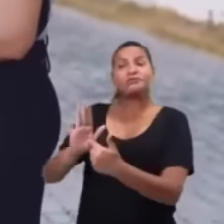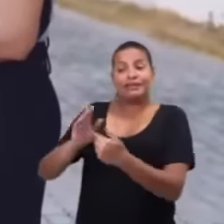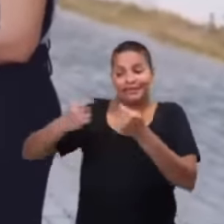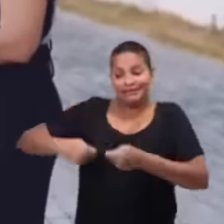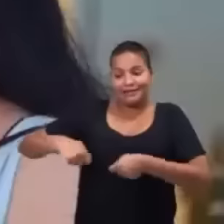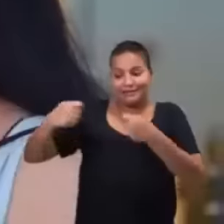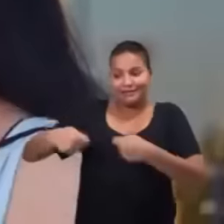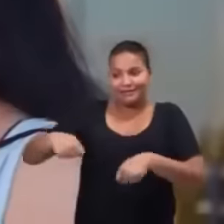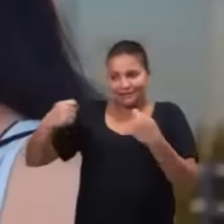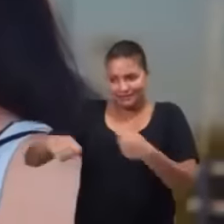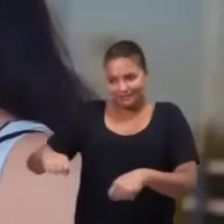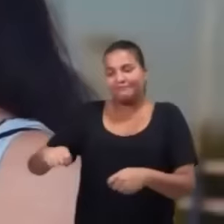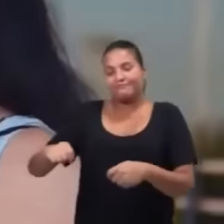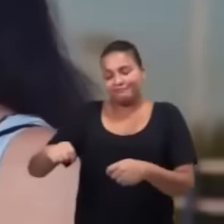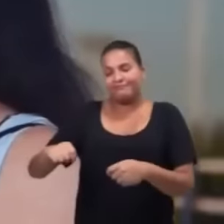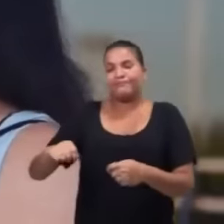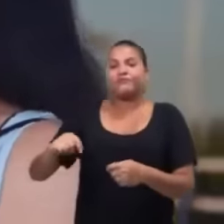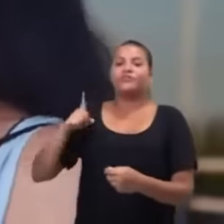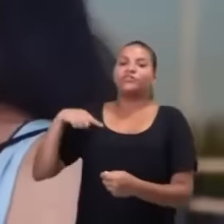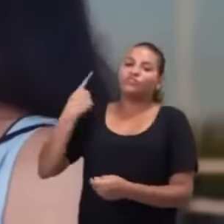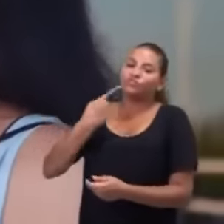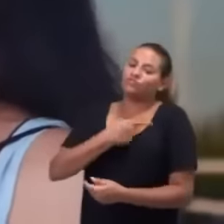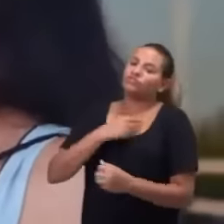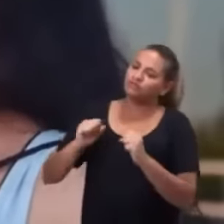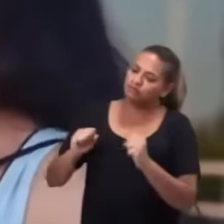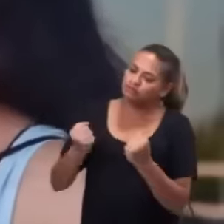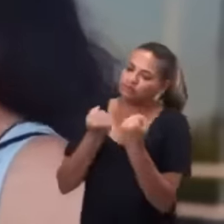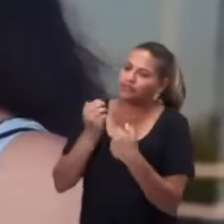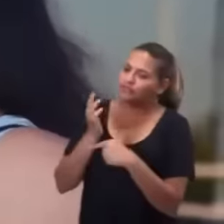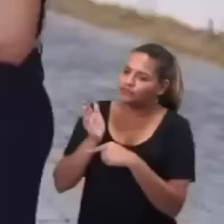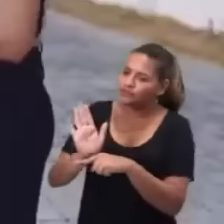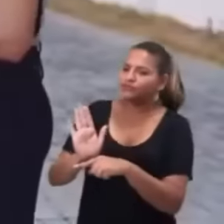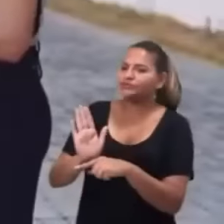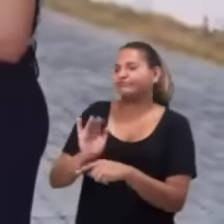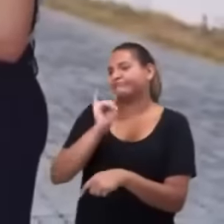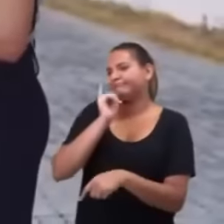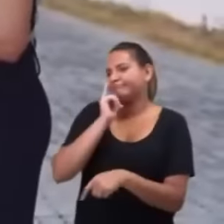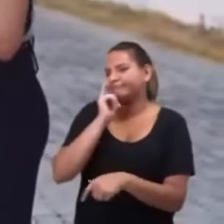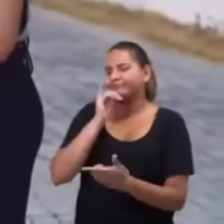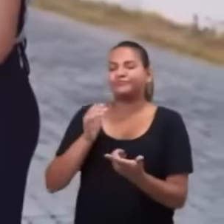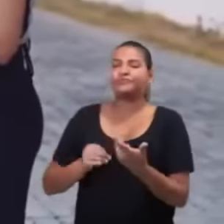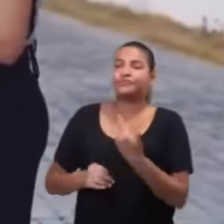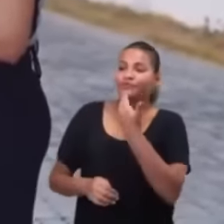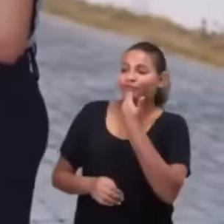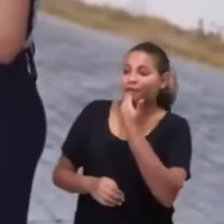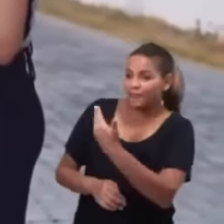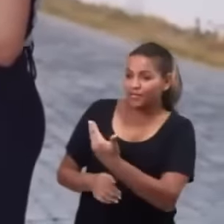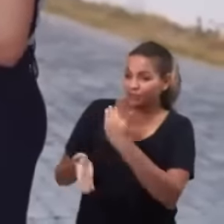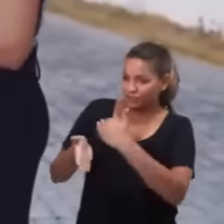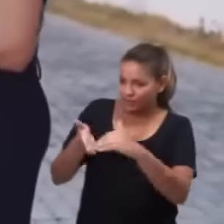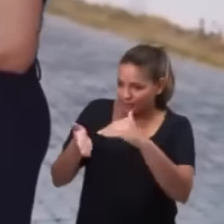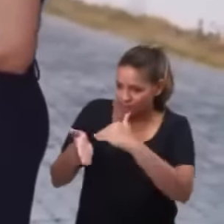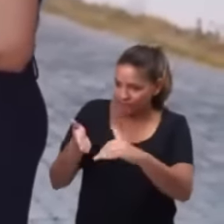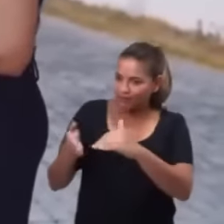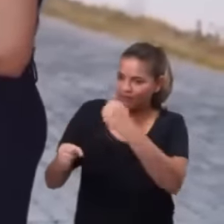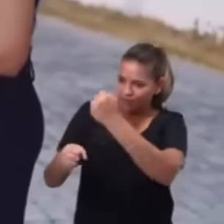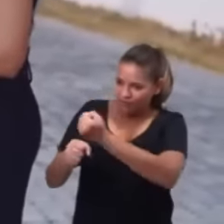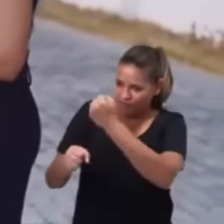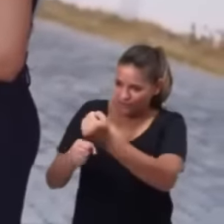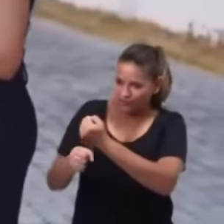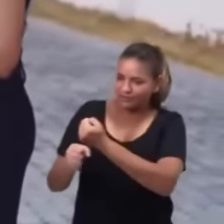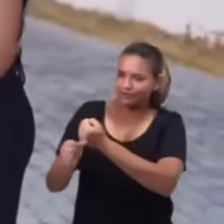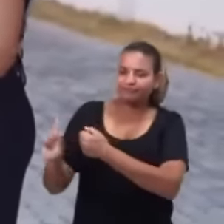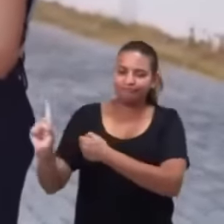leva até nós. Então, nós fazemos de tudo para ajudar. A gente solicita a Secretaria de Obras que vá até o